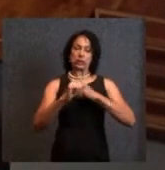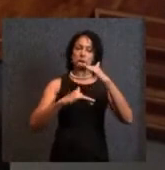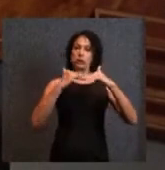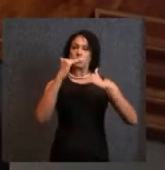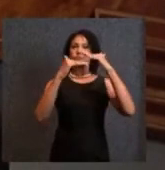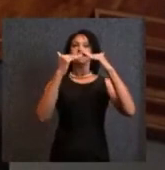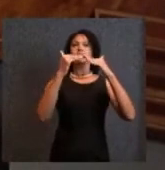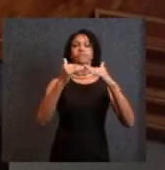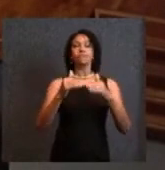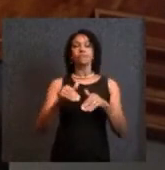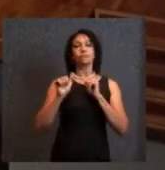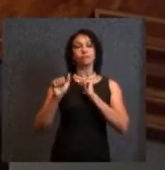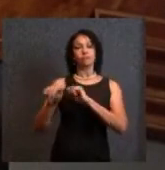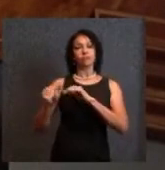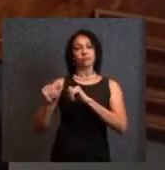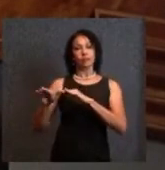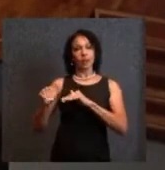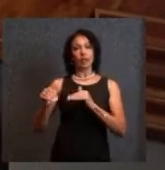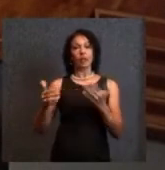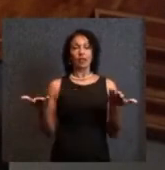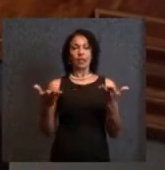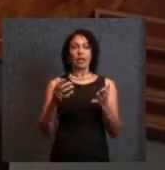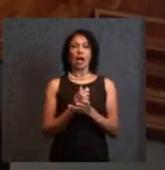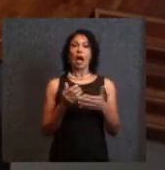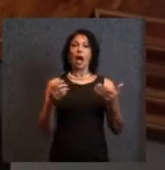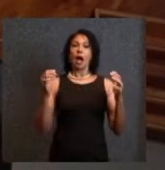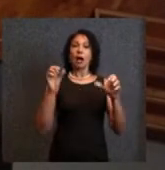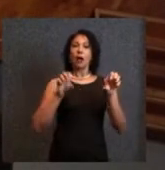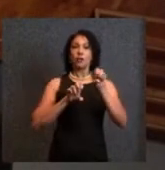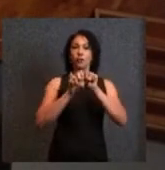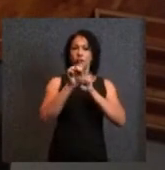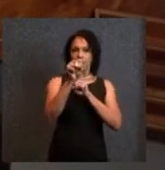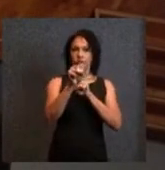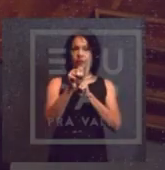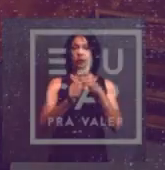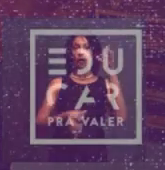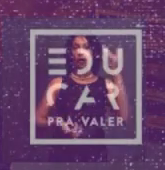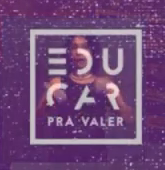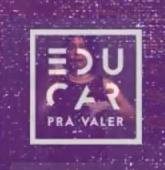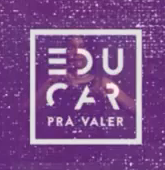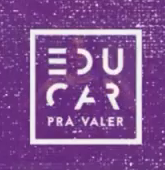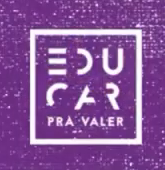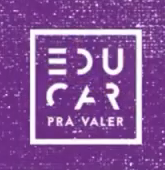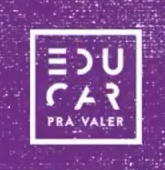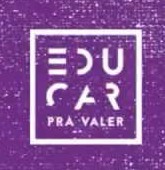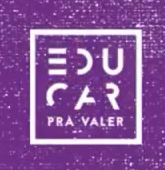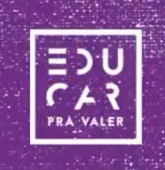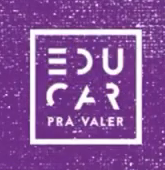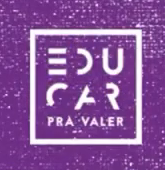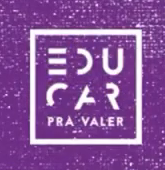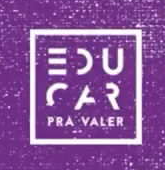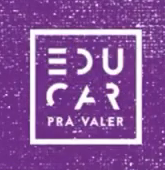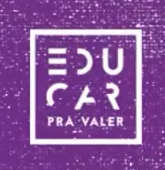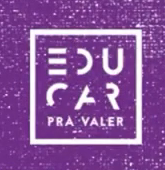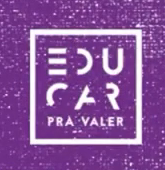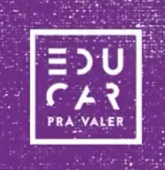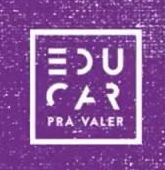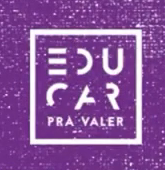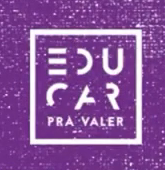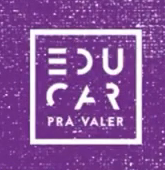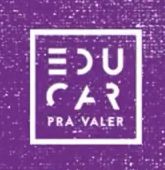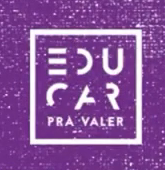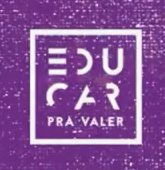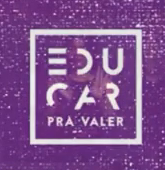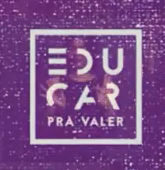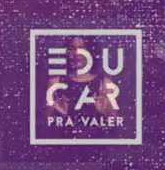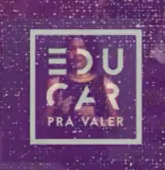da Rede de Ensino a partir dos eixos de formação, avaliação e acompanhamento. Queria dizer da alegria de